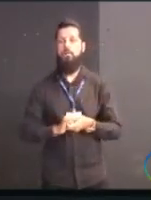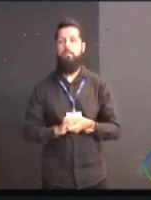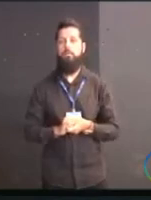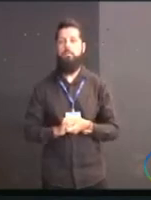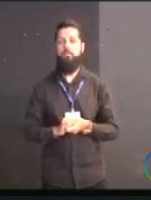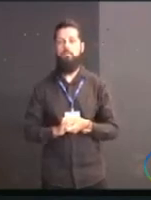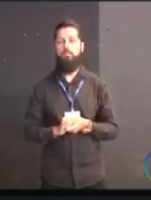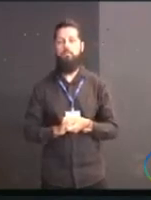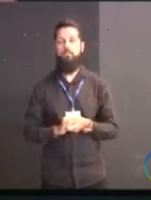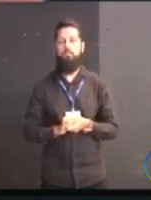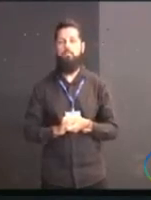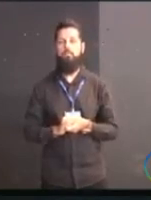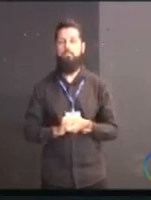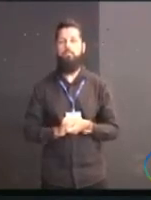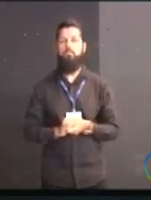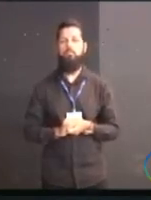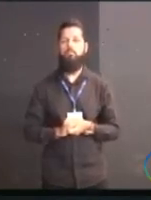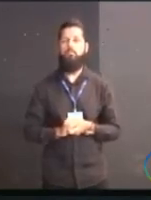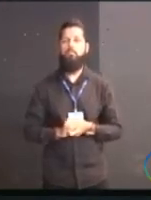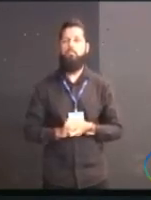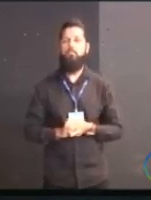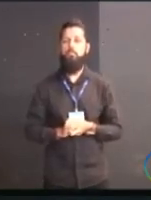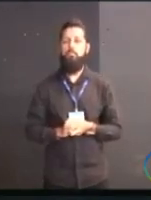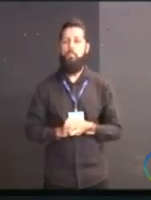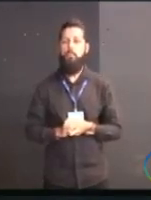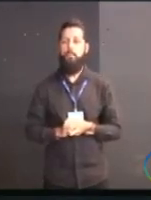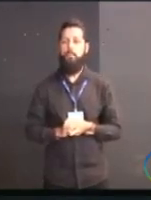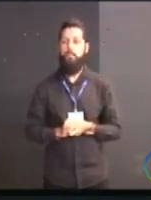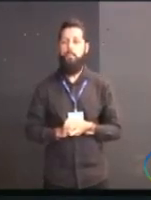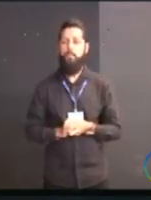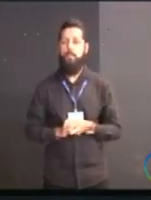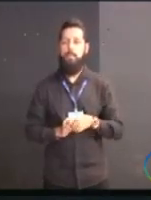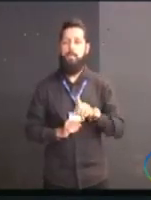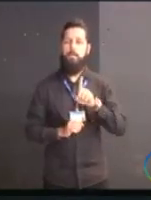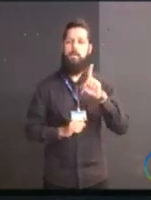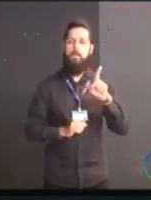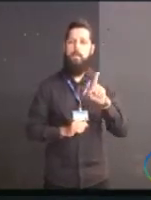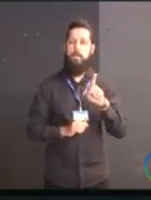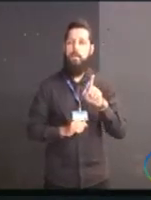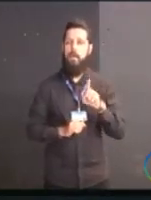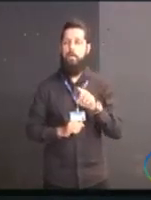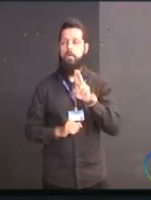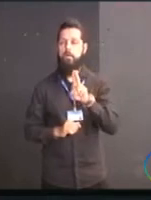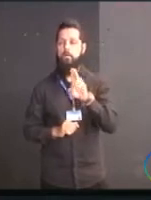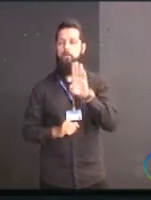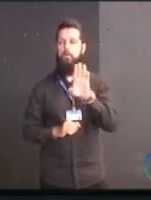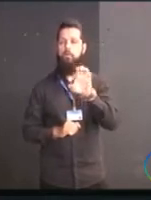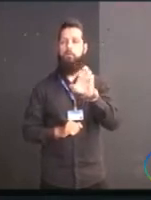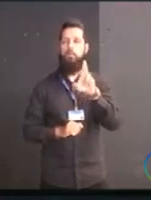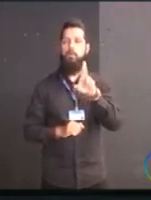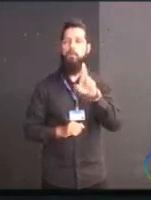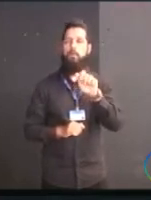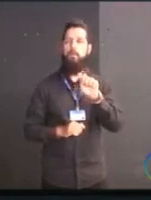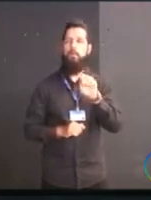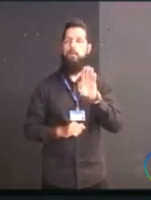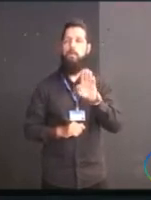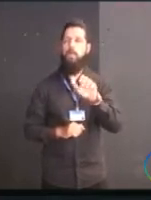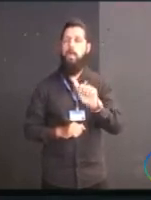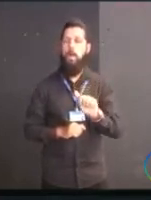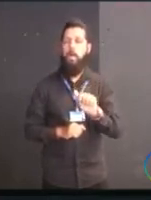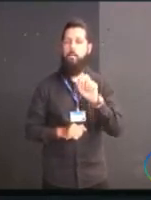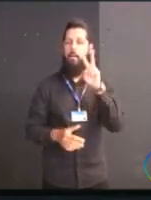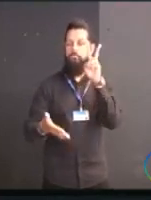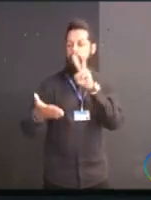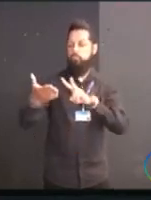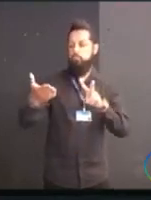de Kardec, vira-se para Chico, lá em Uberaba, e fala com ele: Chico, eu estou lendo obras póstumas, estou